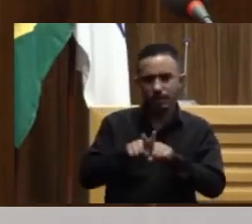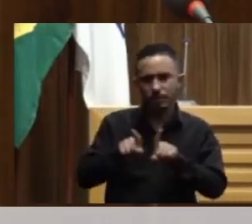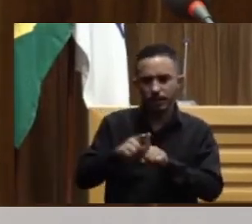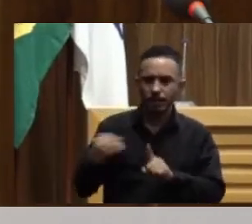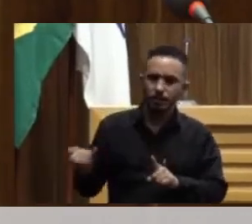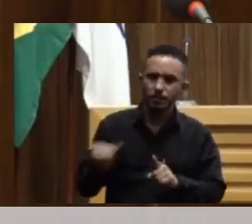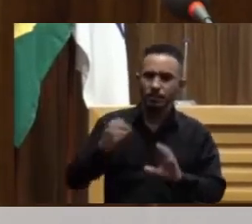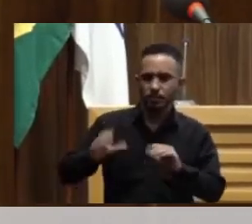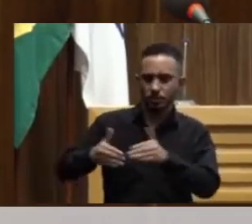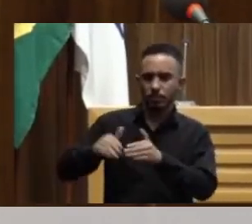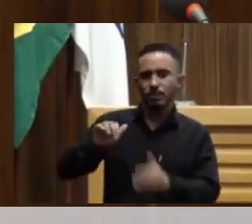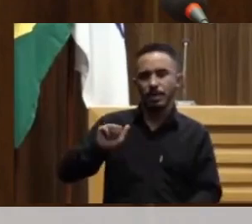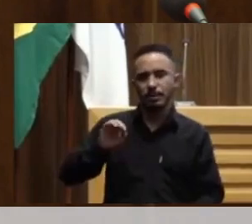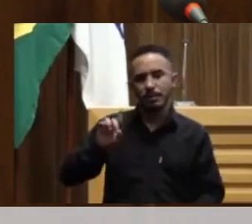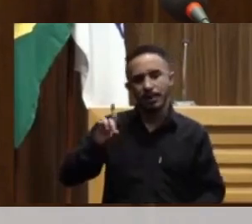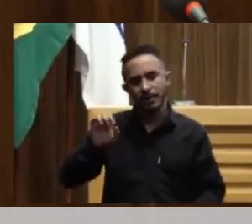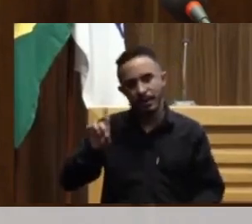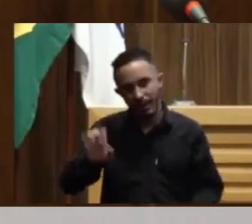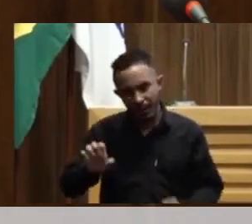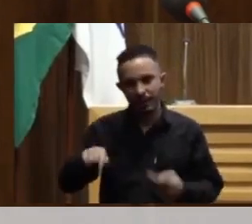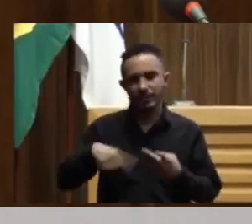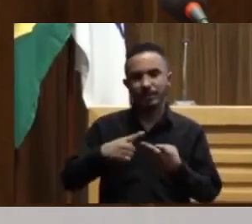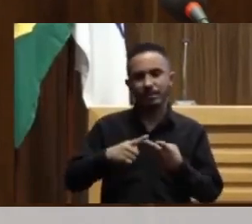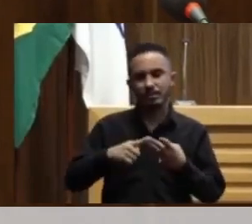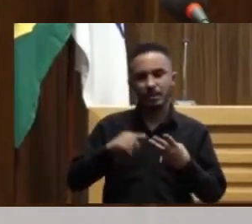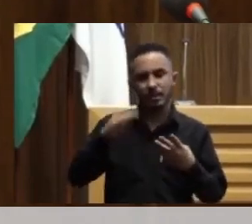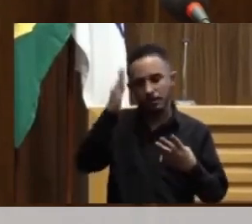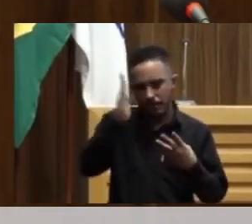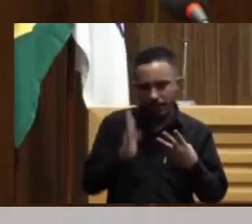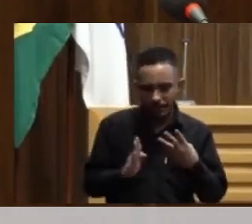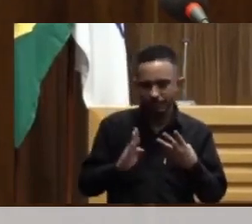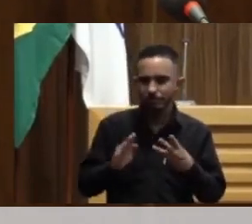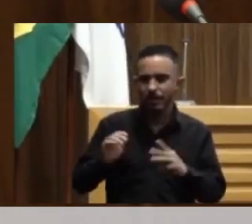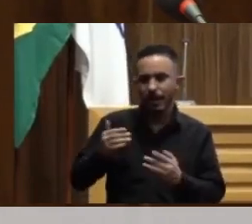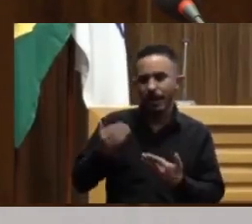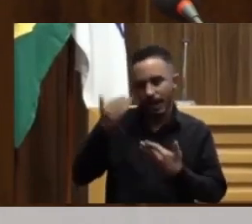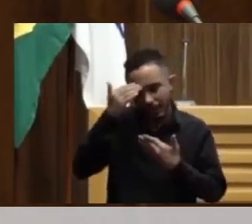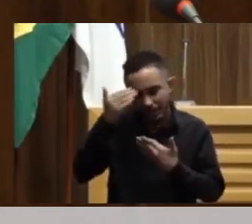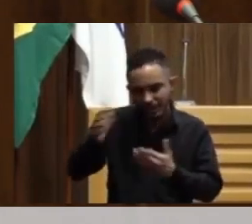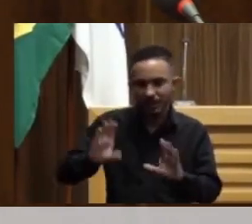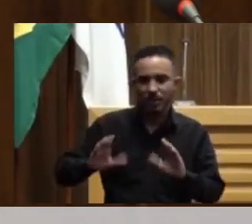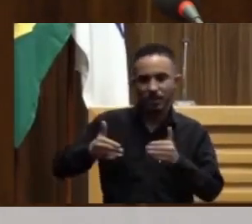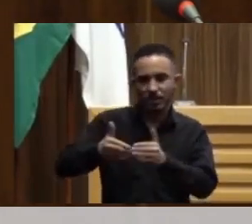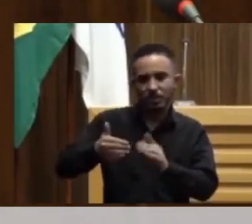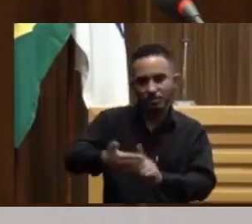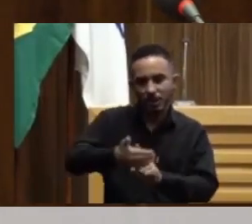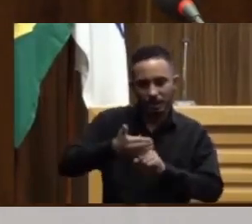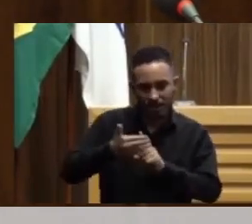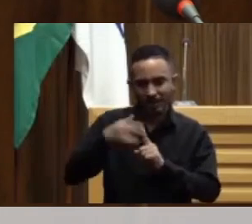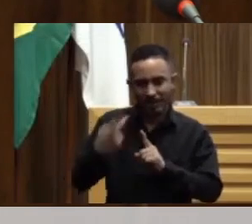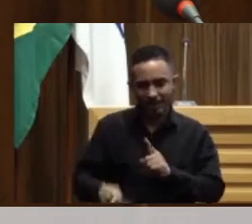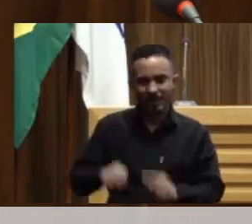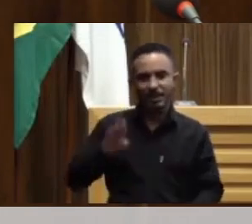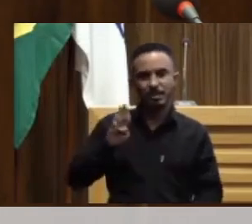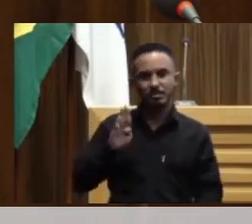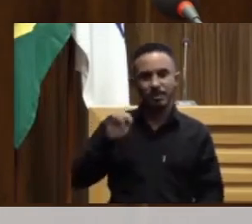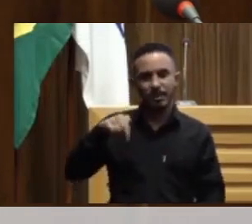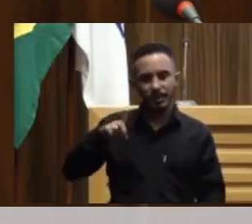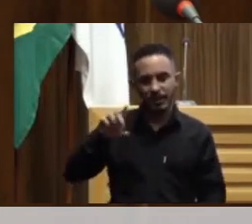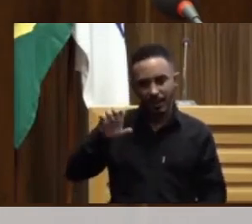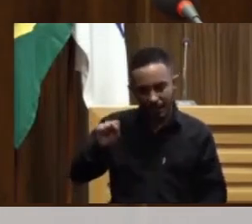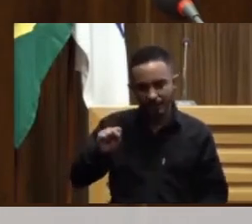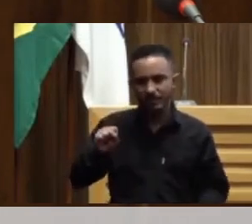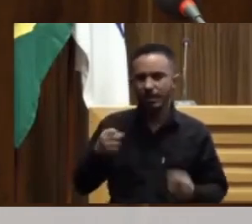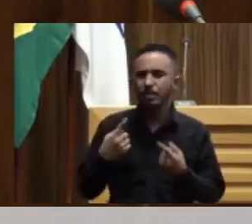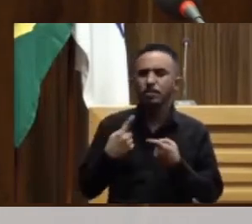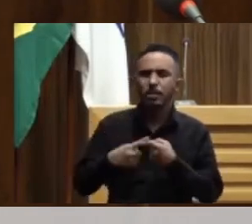importante para o Brasil, e quero agradecer a Mercadante pela acolhida da sua equipe do BNDES para fazer esse